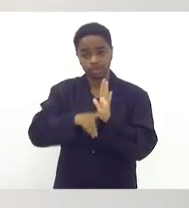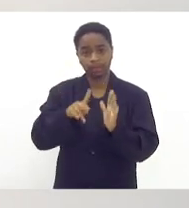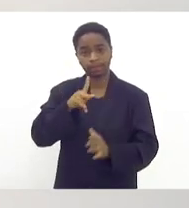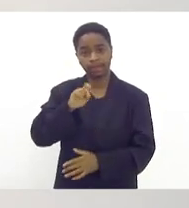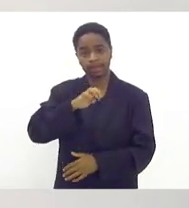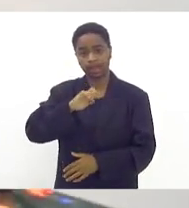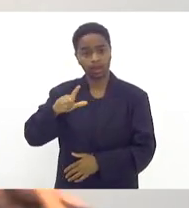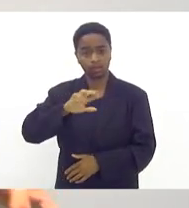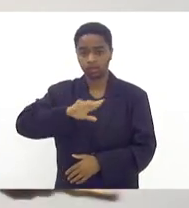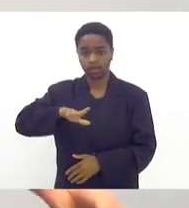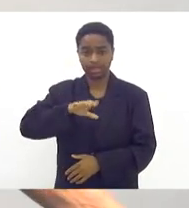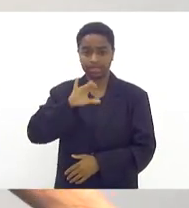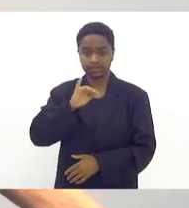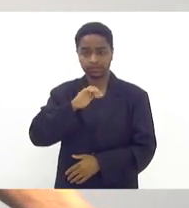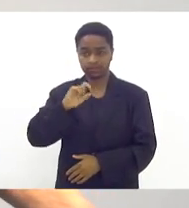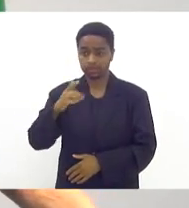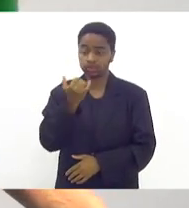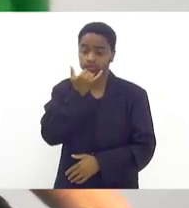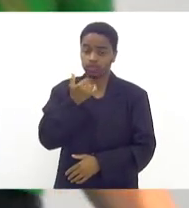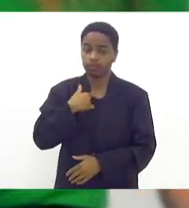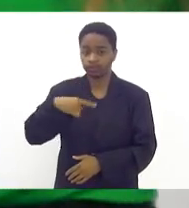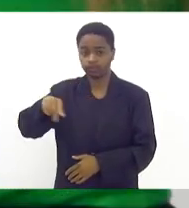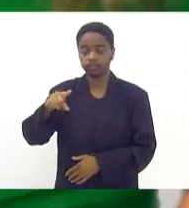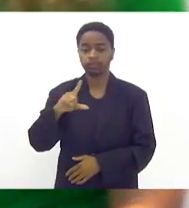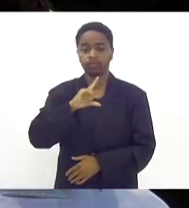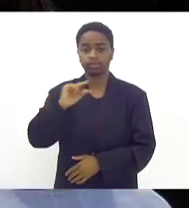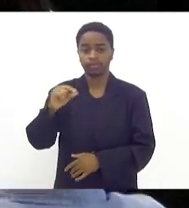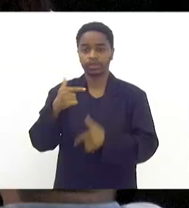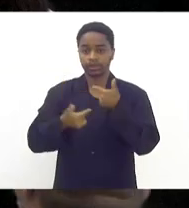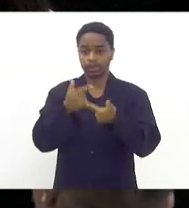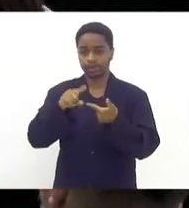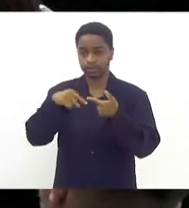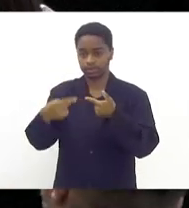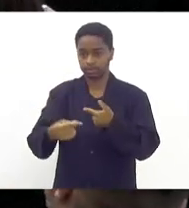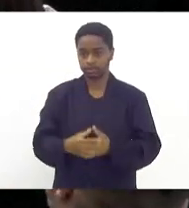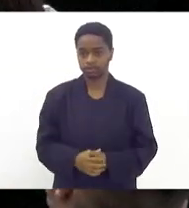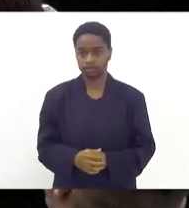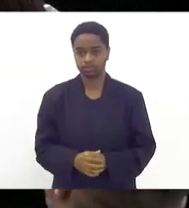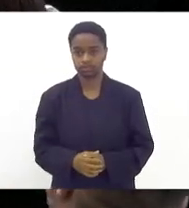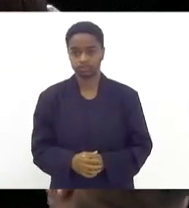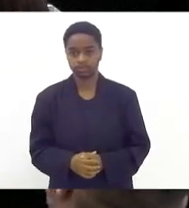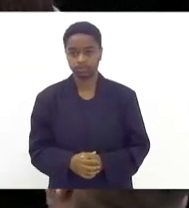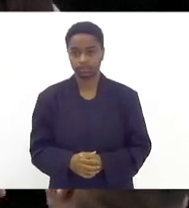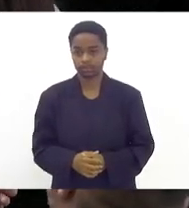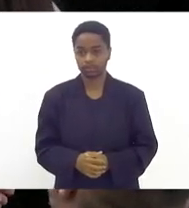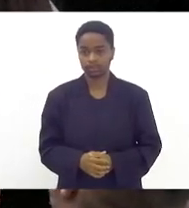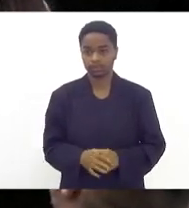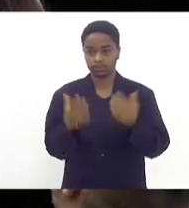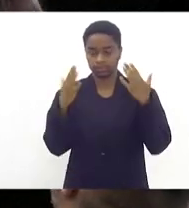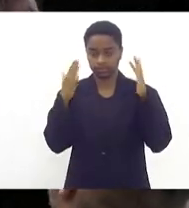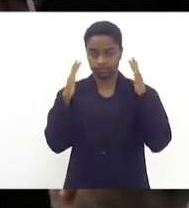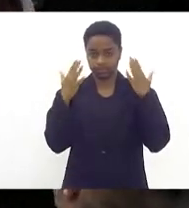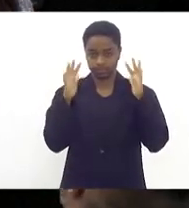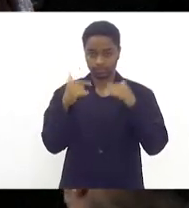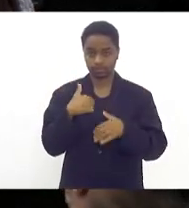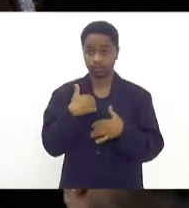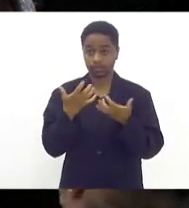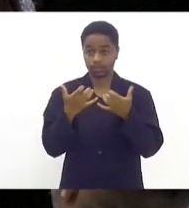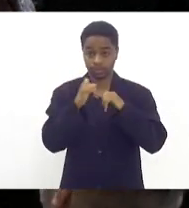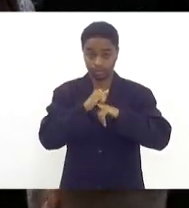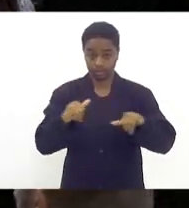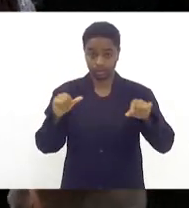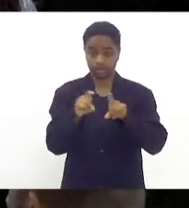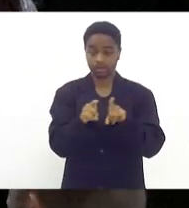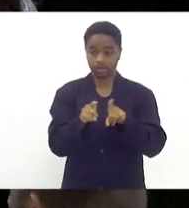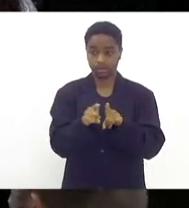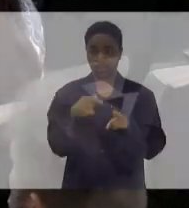civil desculpa o tempo vou sair para trabalhar daqui a pouco muit obrigado sem problema queria dizer só Doutora olha só só para avisar também aqui